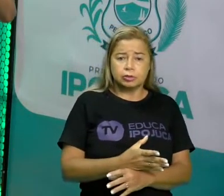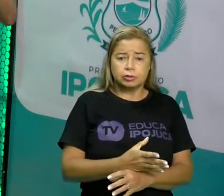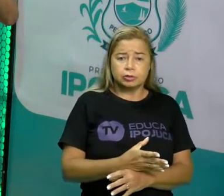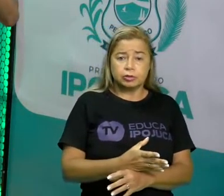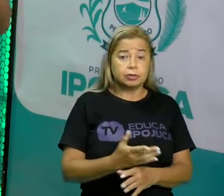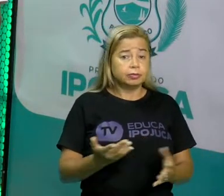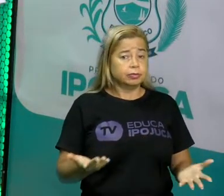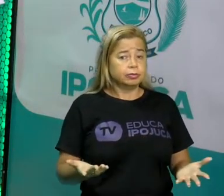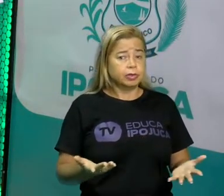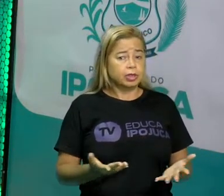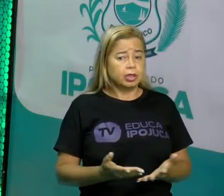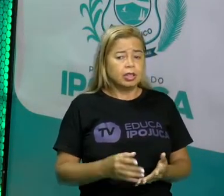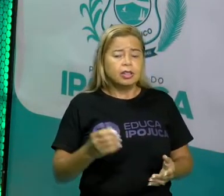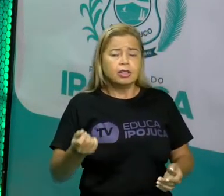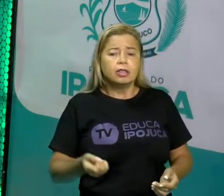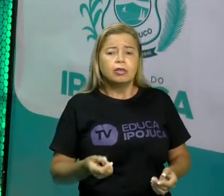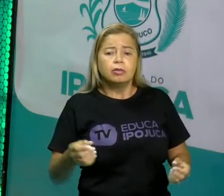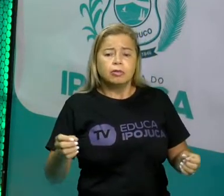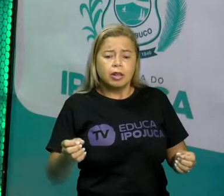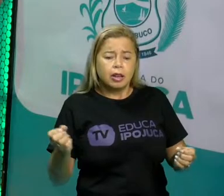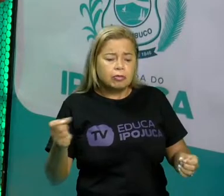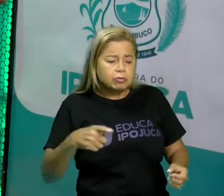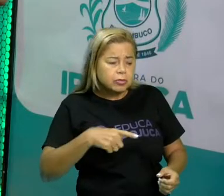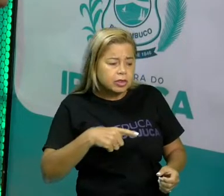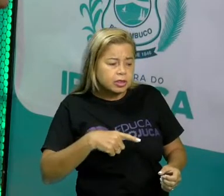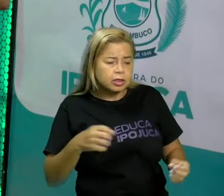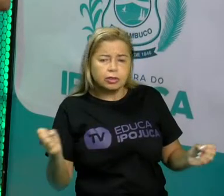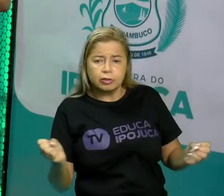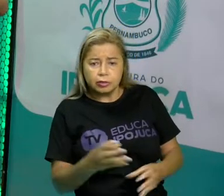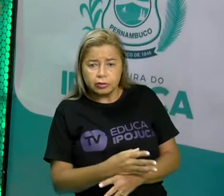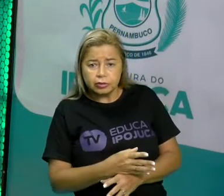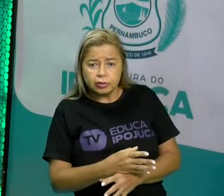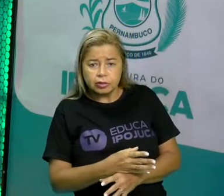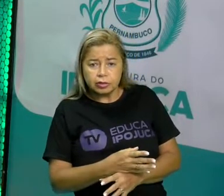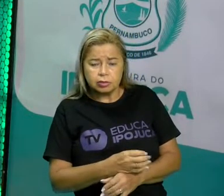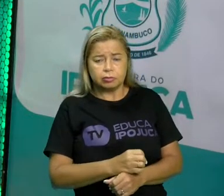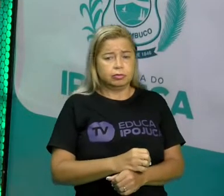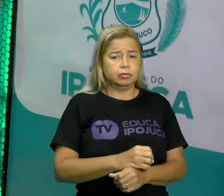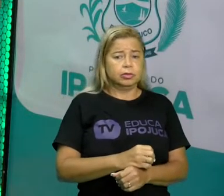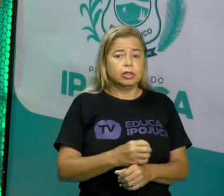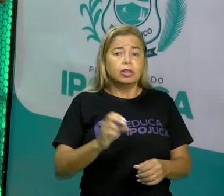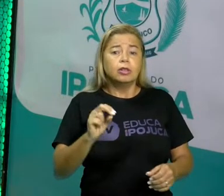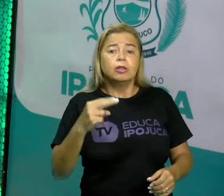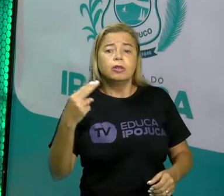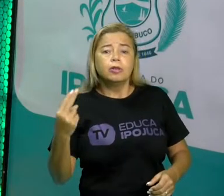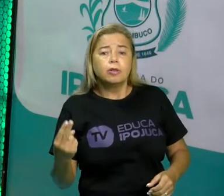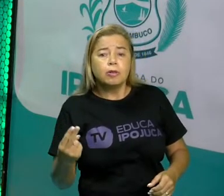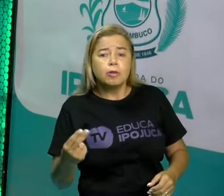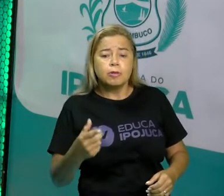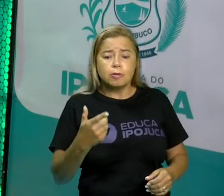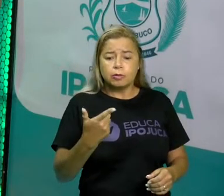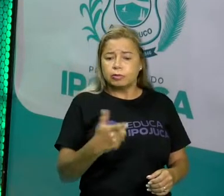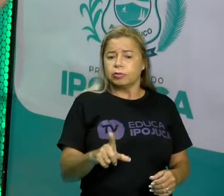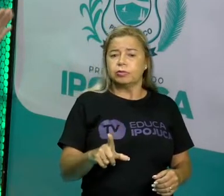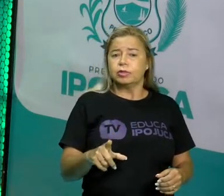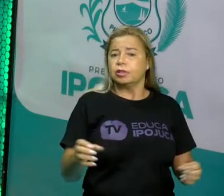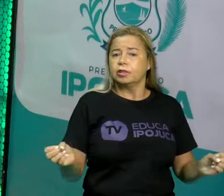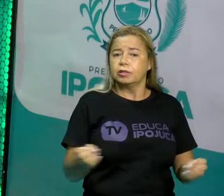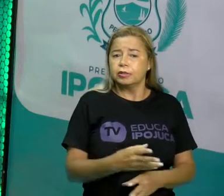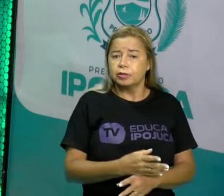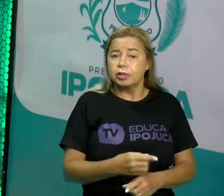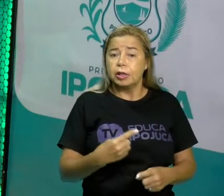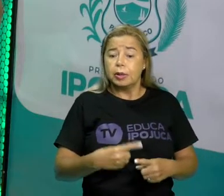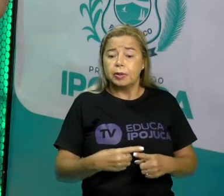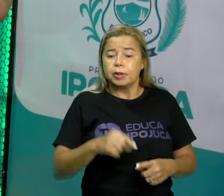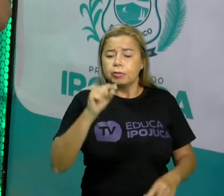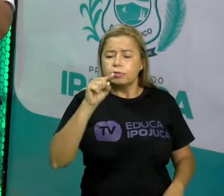ela terminou, ou se ela é infinita quando ela vai embora, que você coloca os três pontinhos, que sabe que não